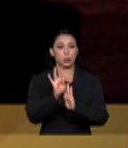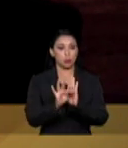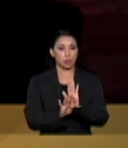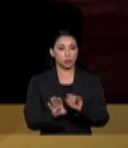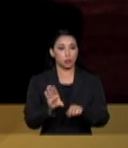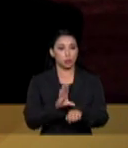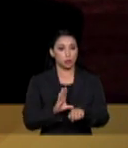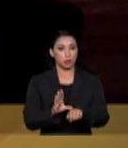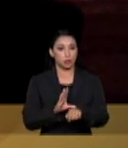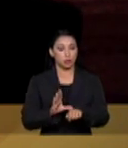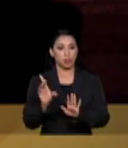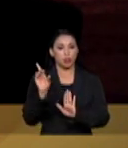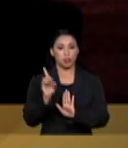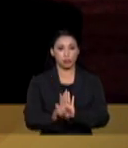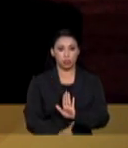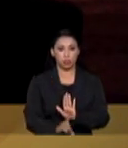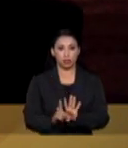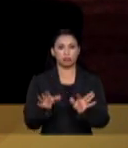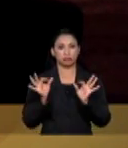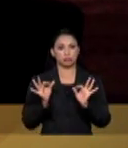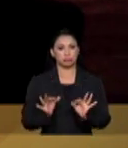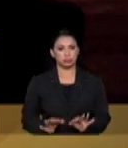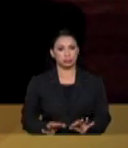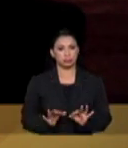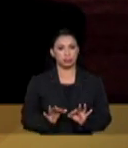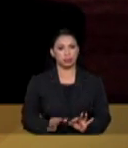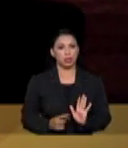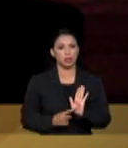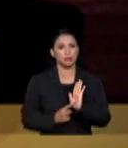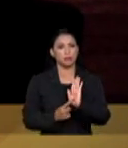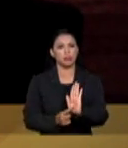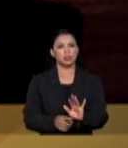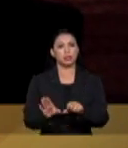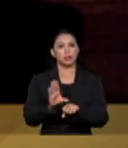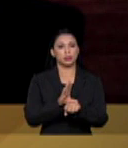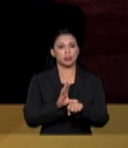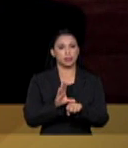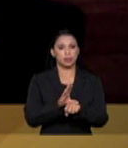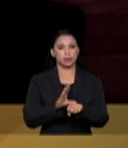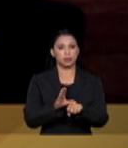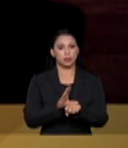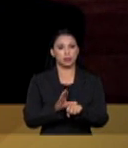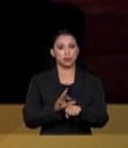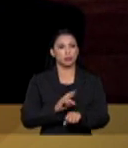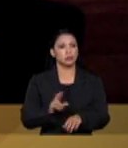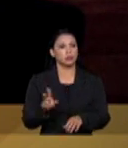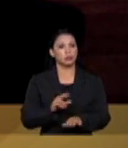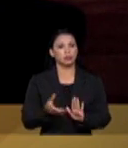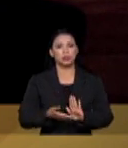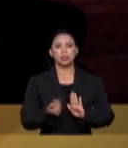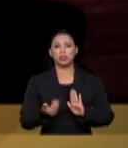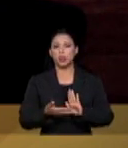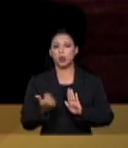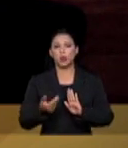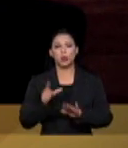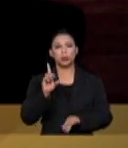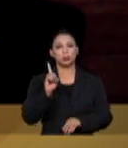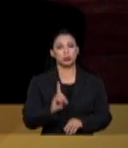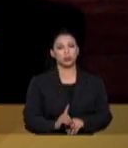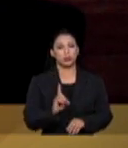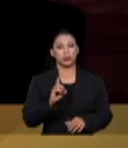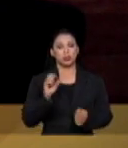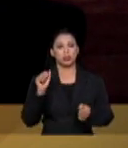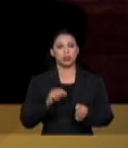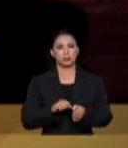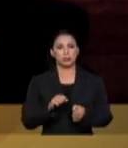funcionam os direitos e garantias expressos nesta constituição não excluem outros decorrentes